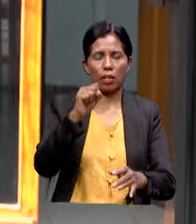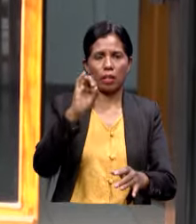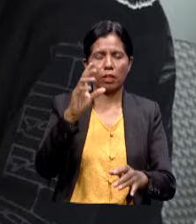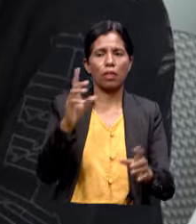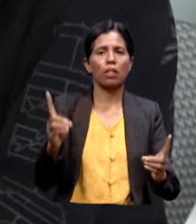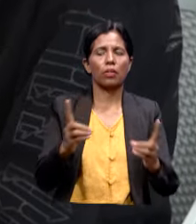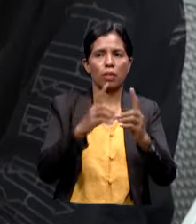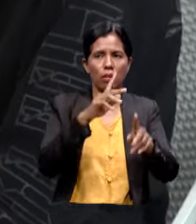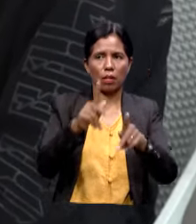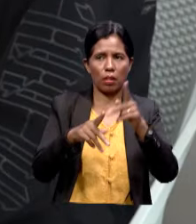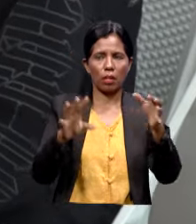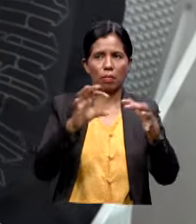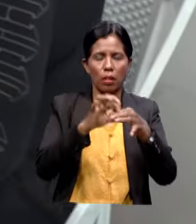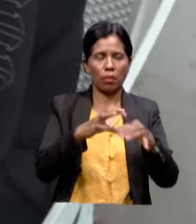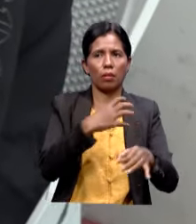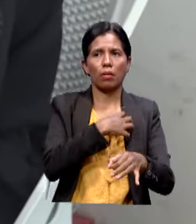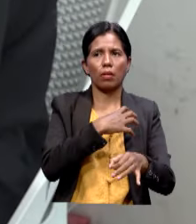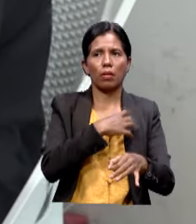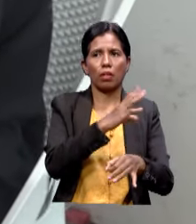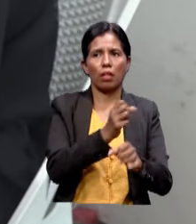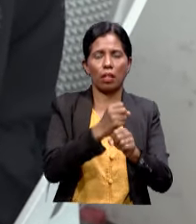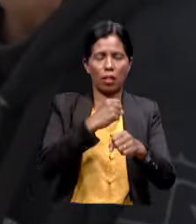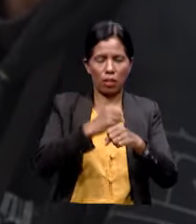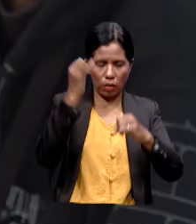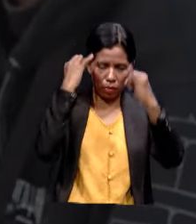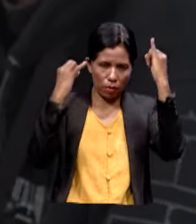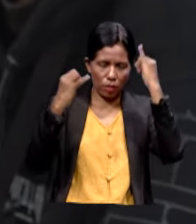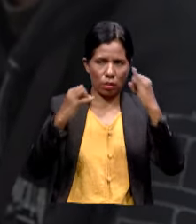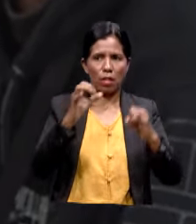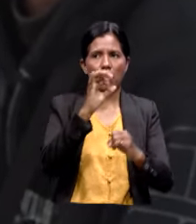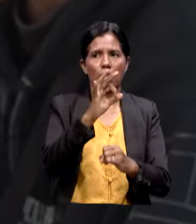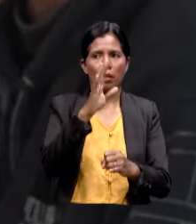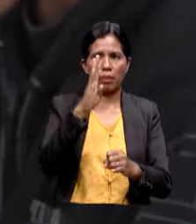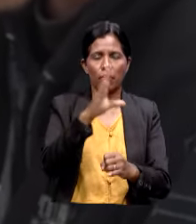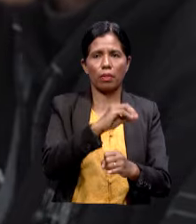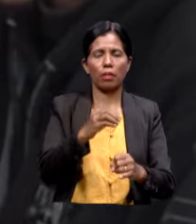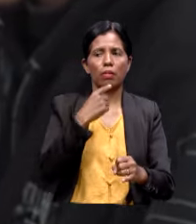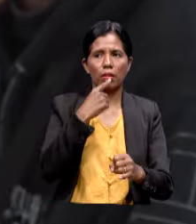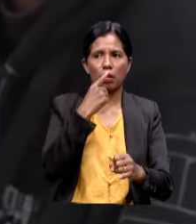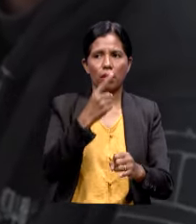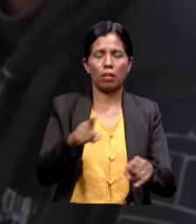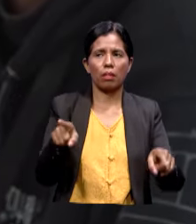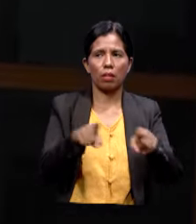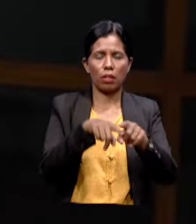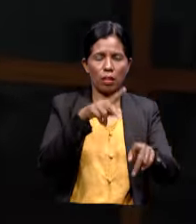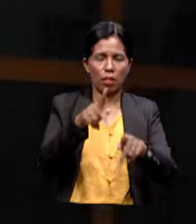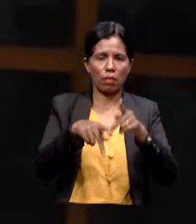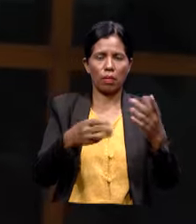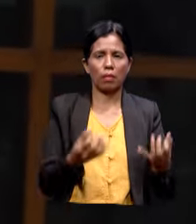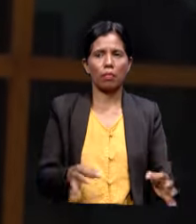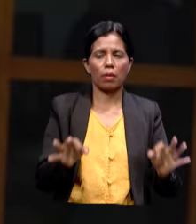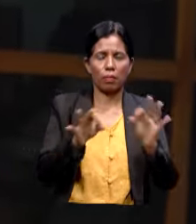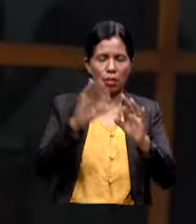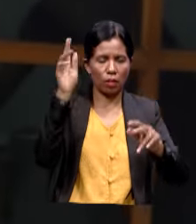Emma Balon inclui membro penitele, nebel lança informação em rede social media, o redúnia no der suspeito principal, ba